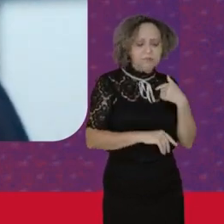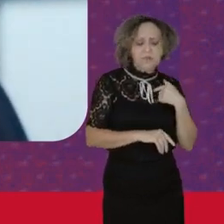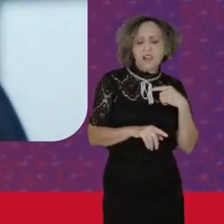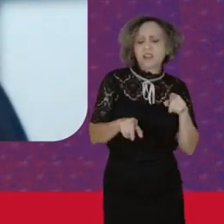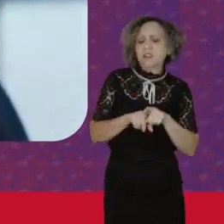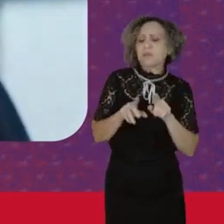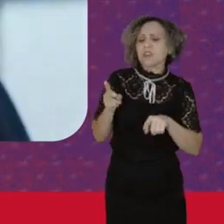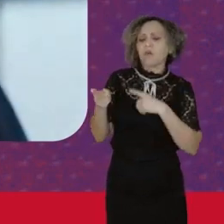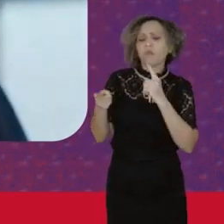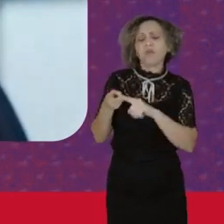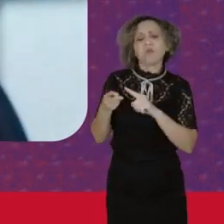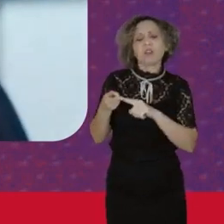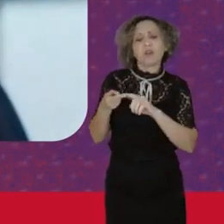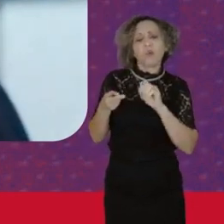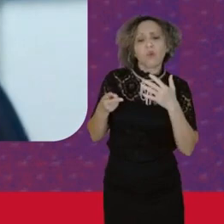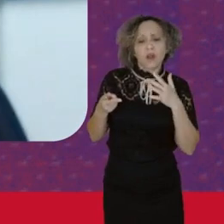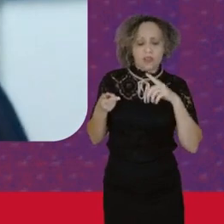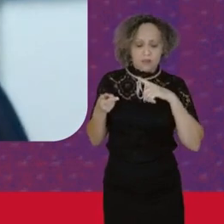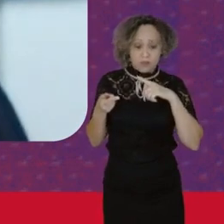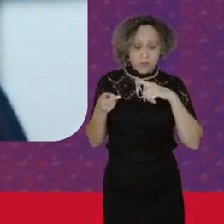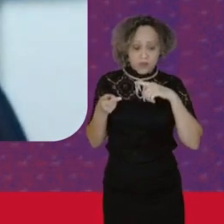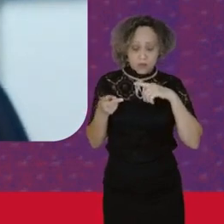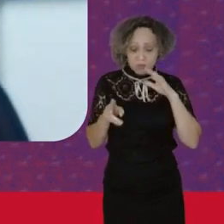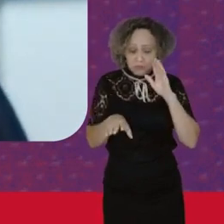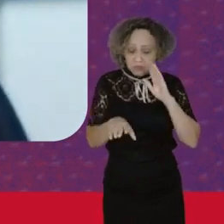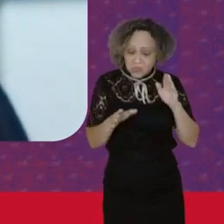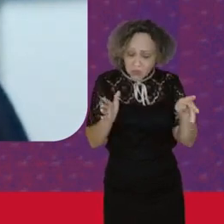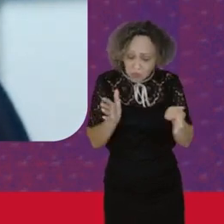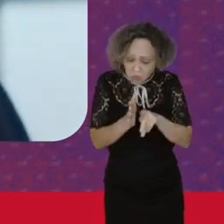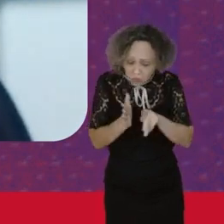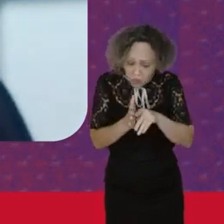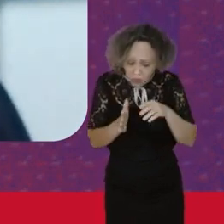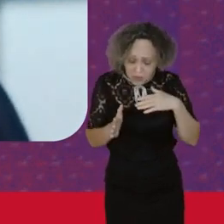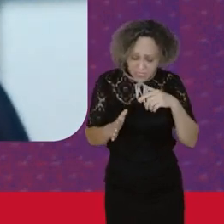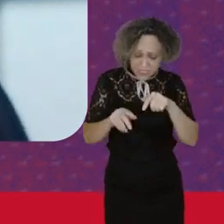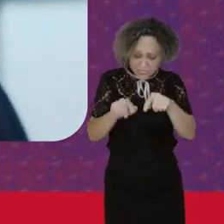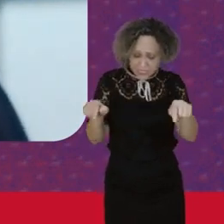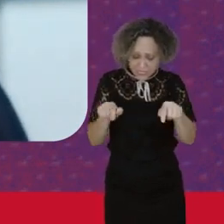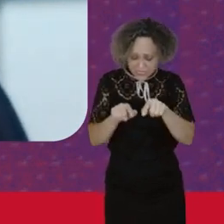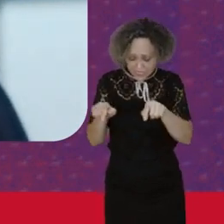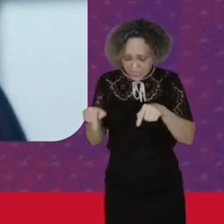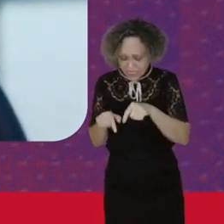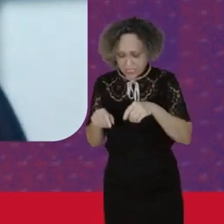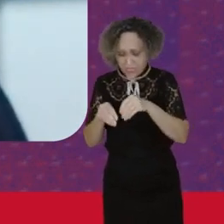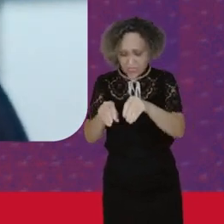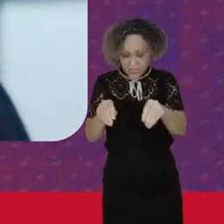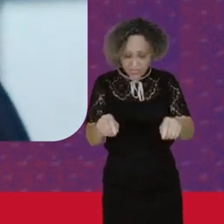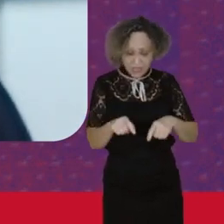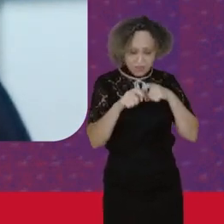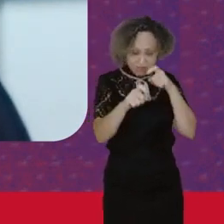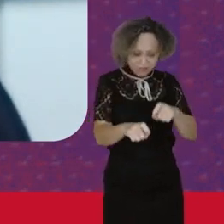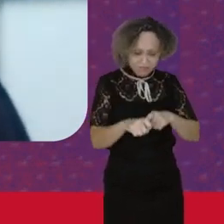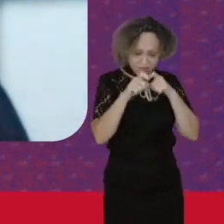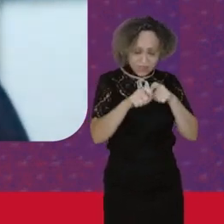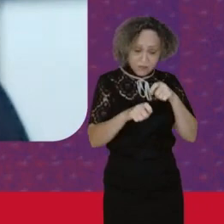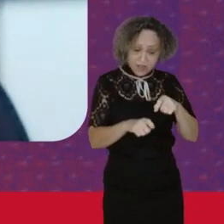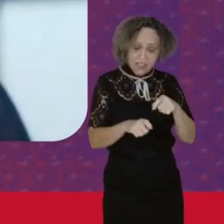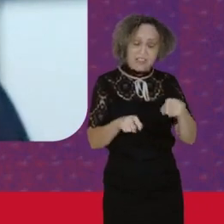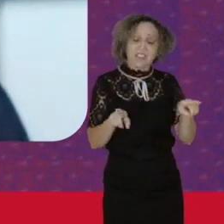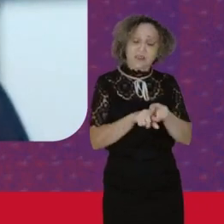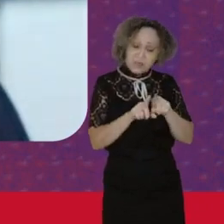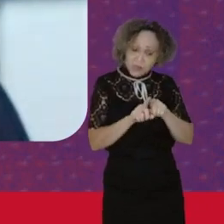outra questão é que quando você tem acesso à terra, a partir daí, você também vai ter acesso às outras